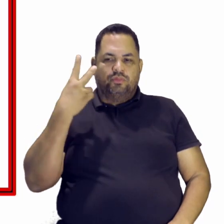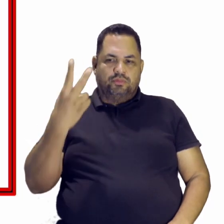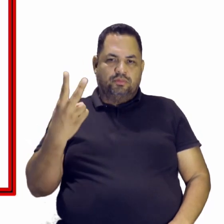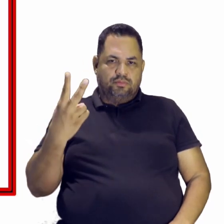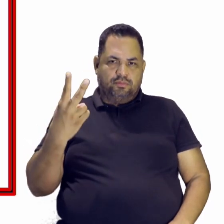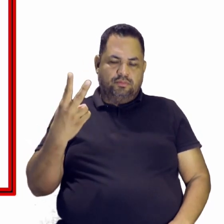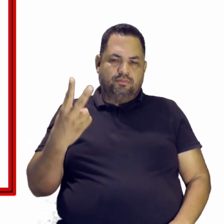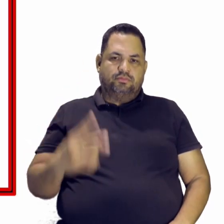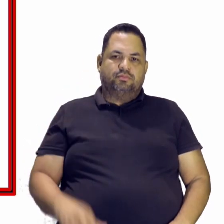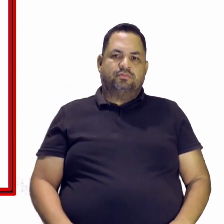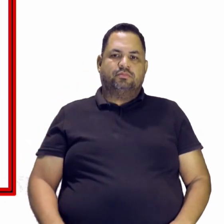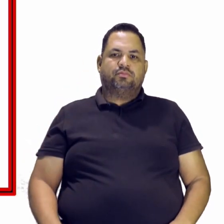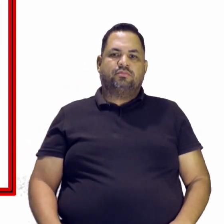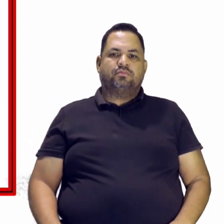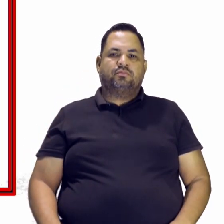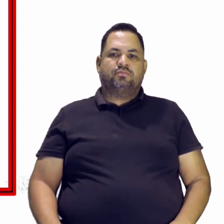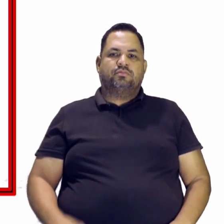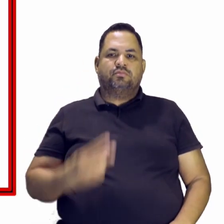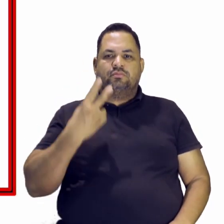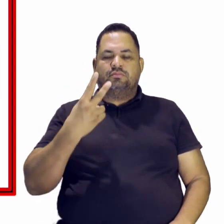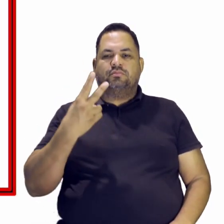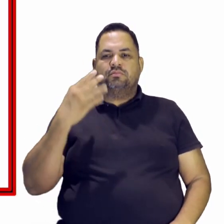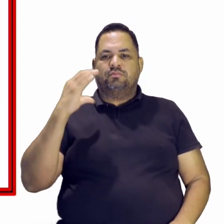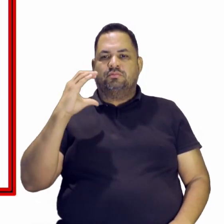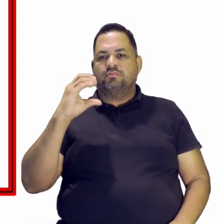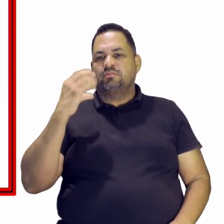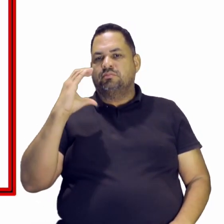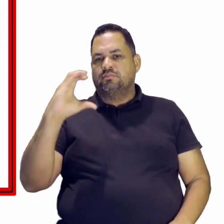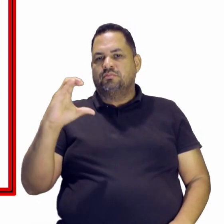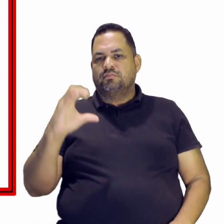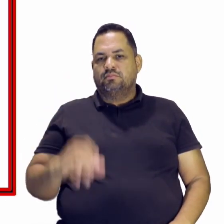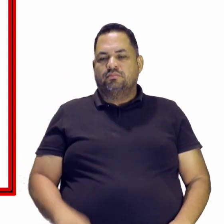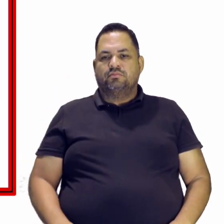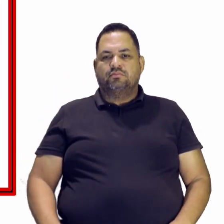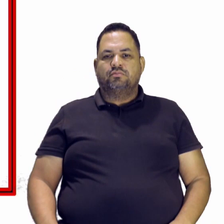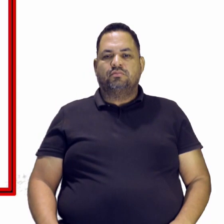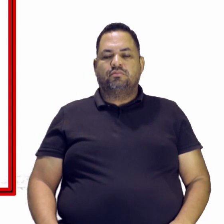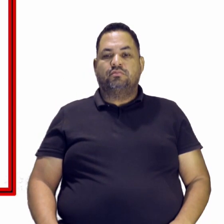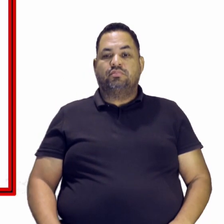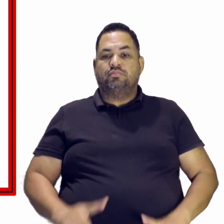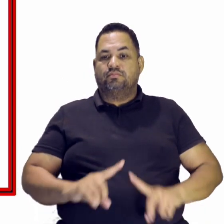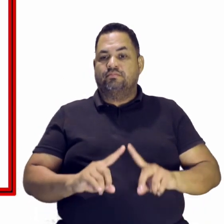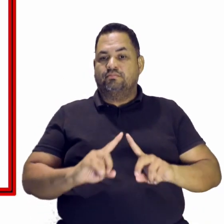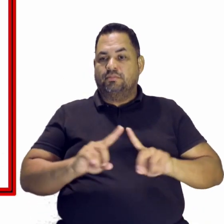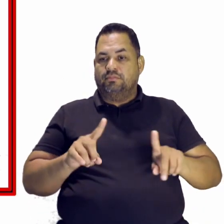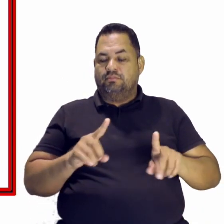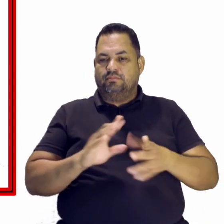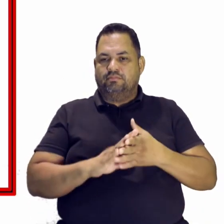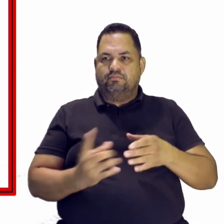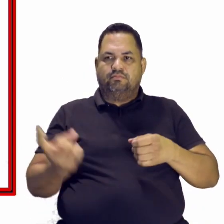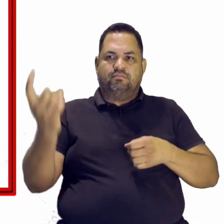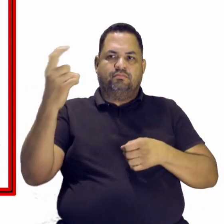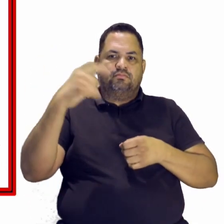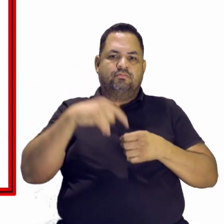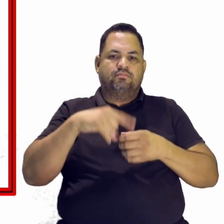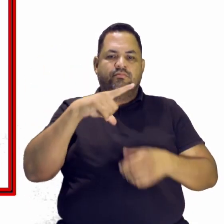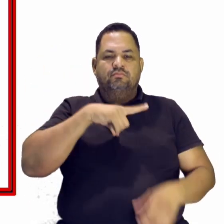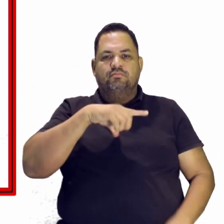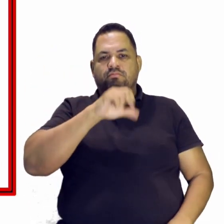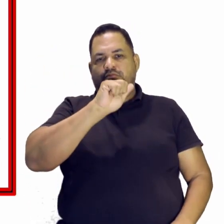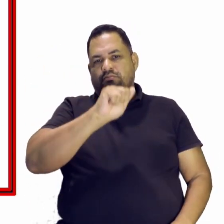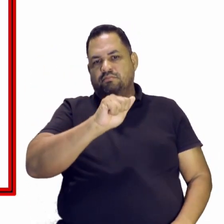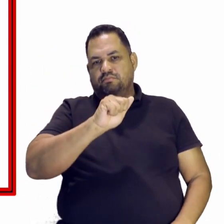coloquei 2A e 2C, né? Mas aí, lá tu pode voltar lá no nosso, que a gente tem o A,